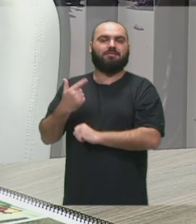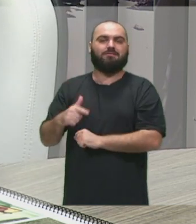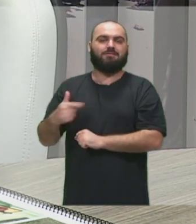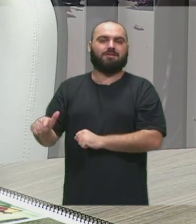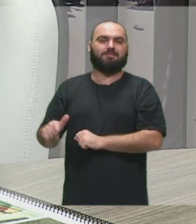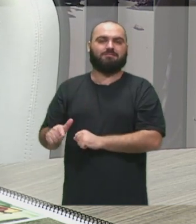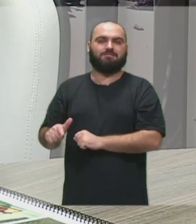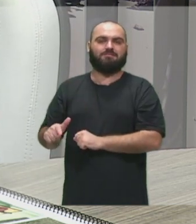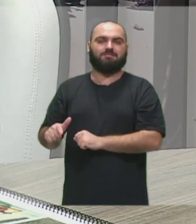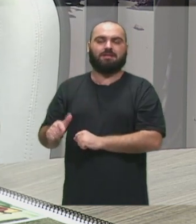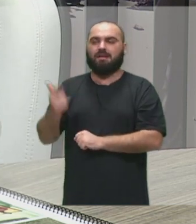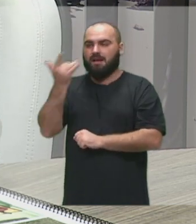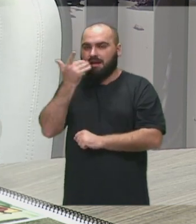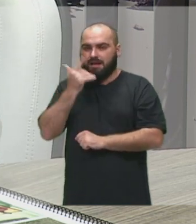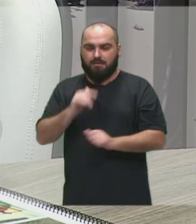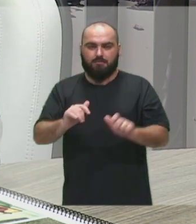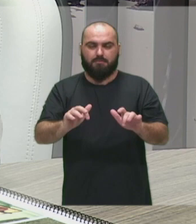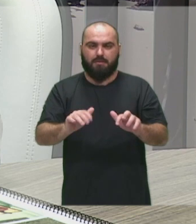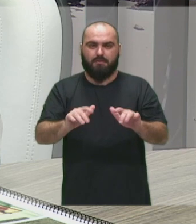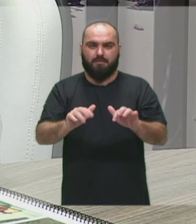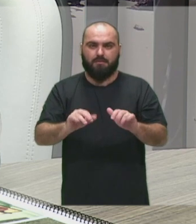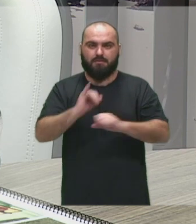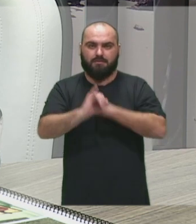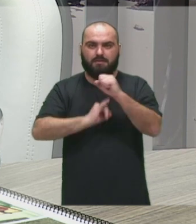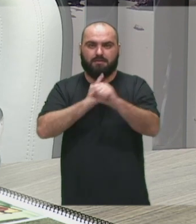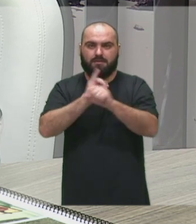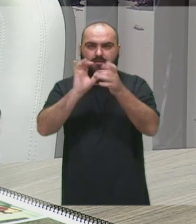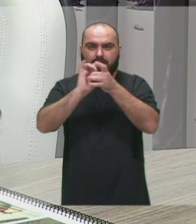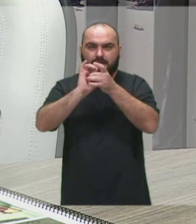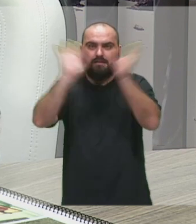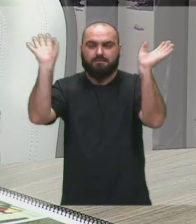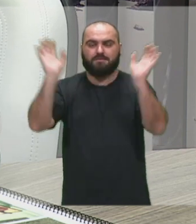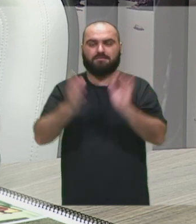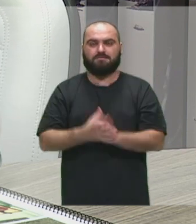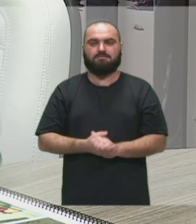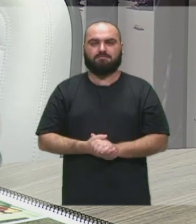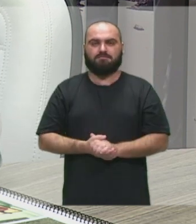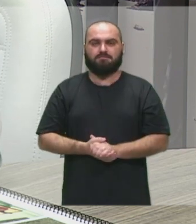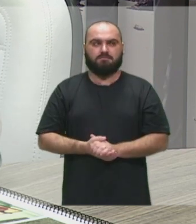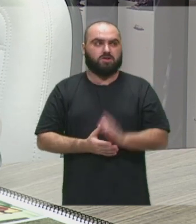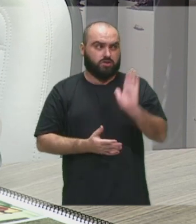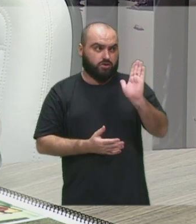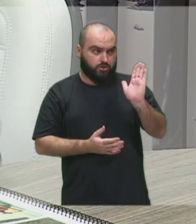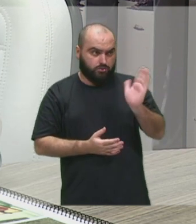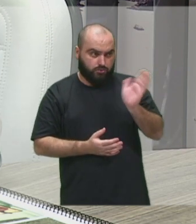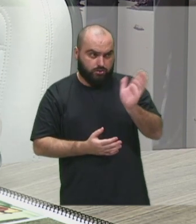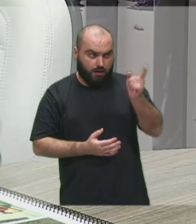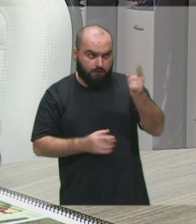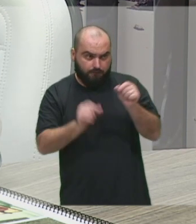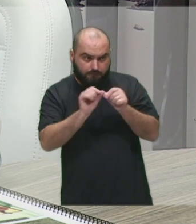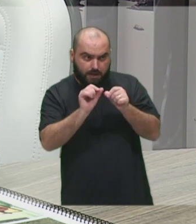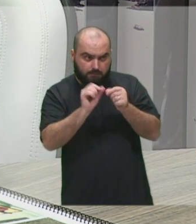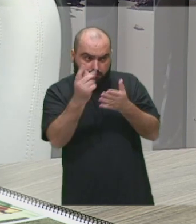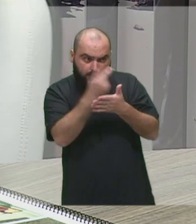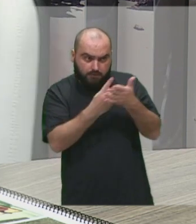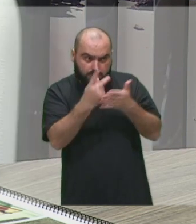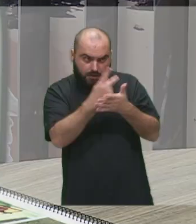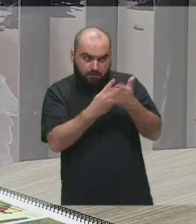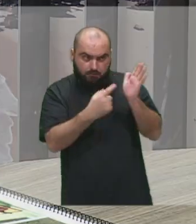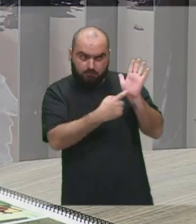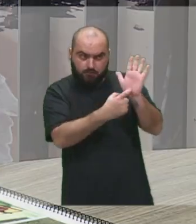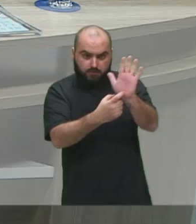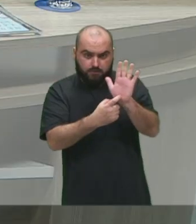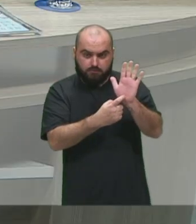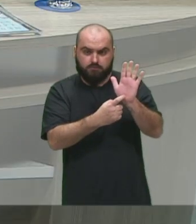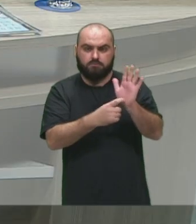estão tendo acesso à internet. Eu observo muito isso. Já fizeste alguma obra nesse sentido de mostrar que